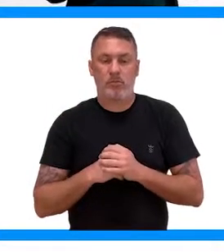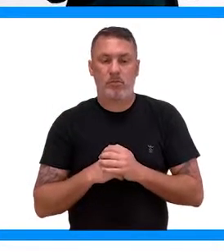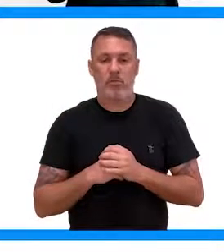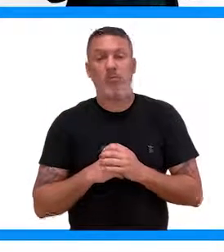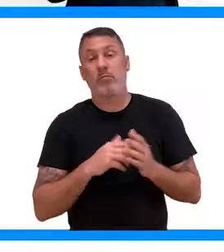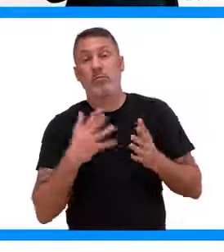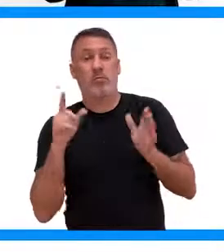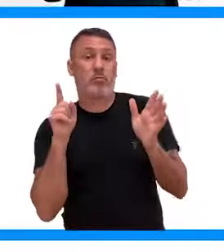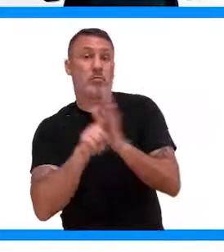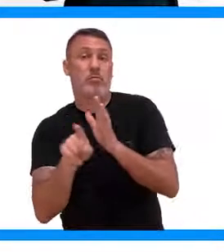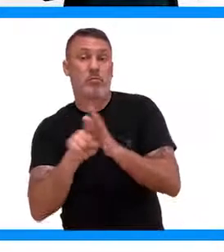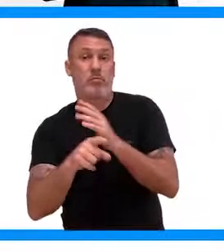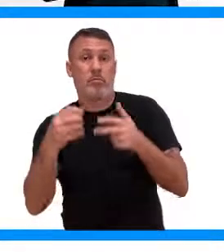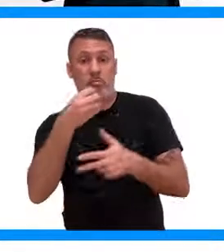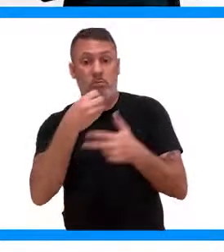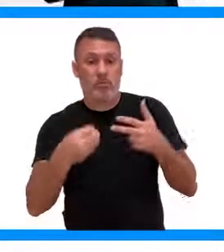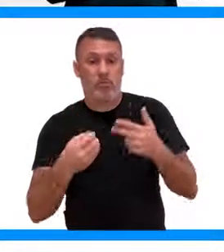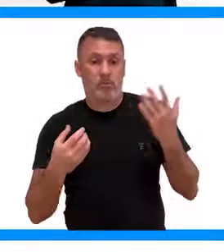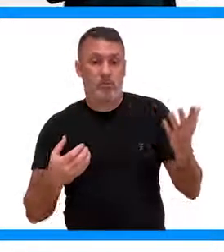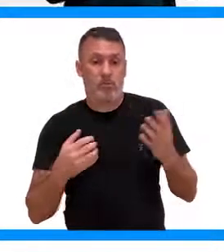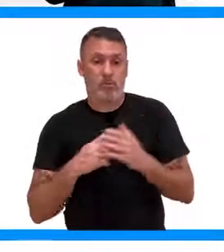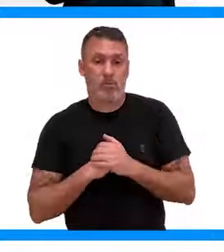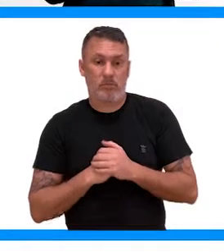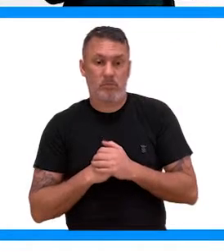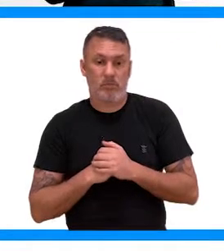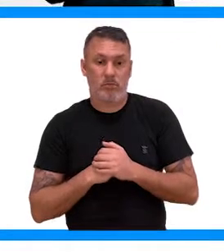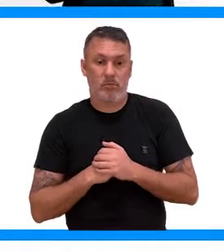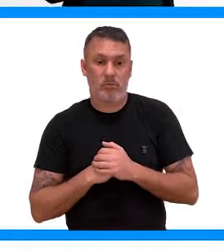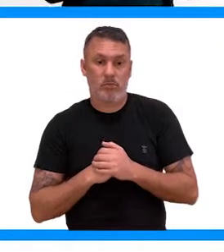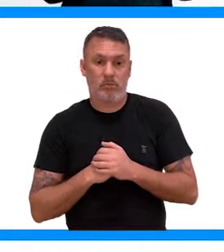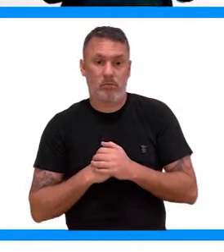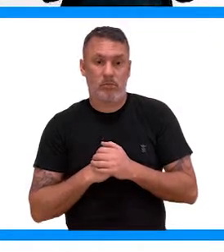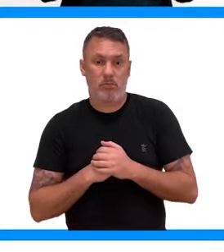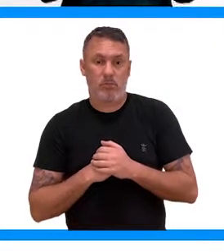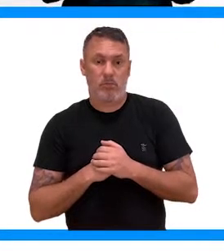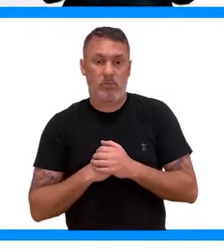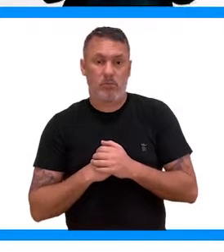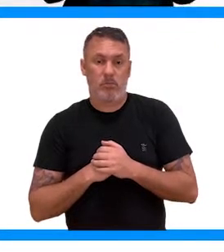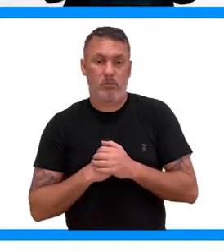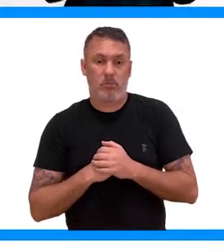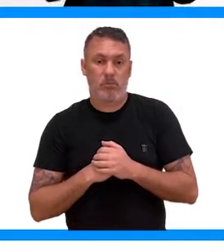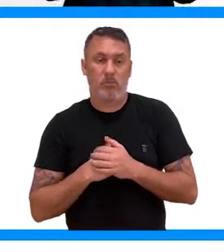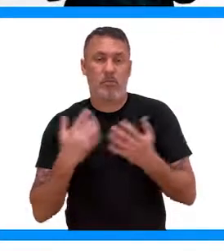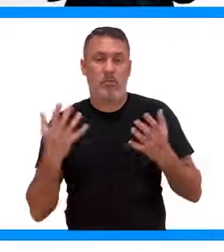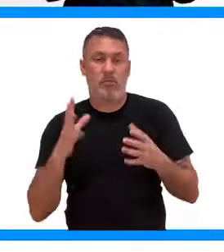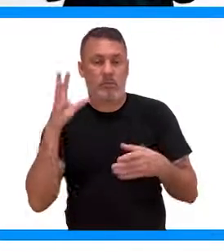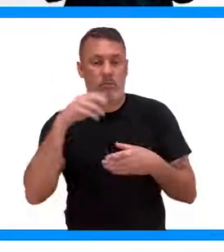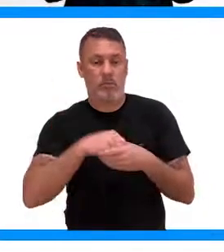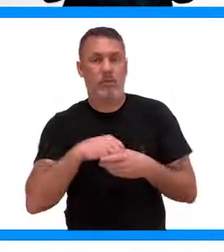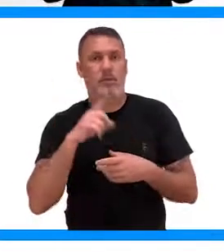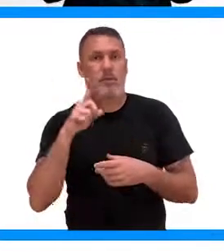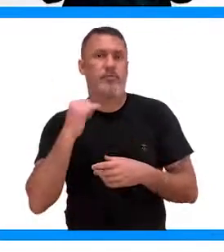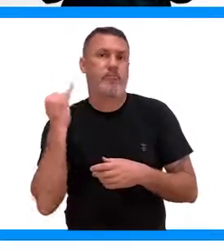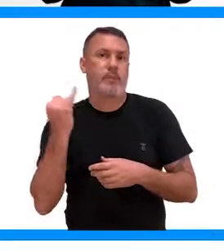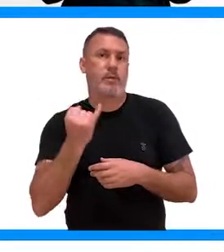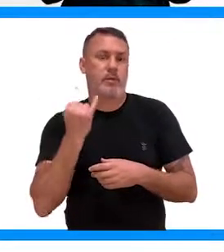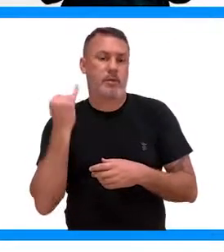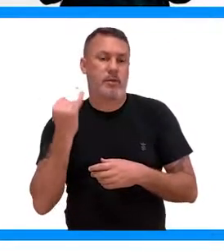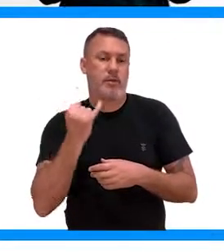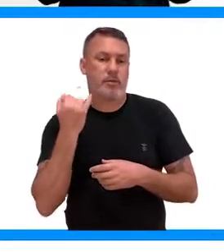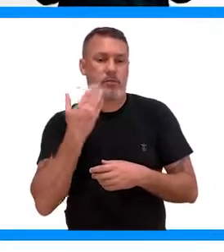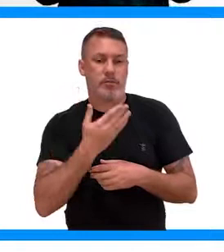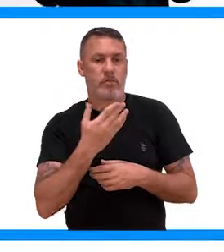Já estamos. Chegamos ao final e agora vamos para nuestra parte